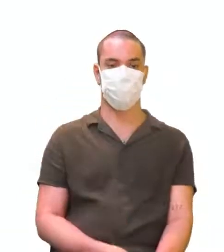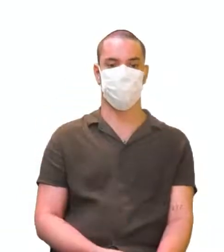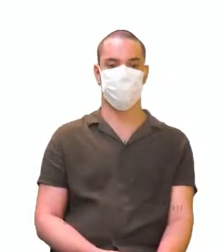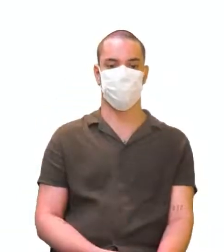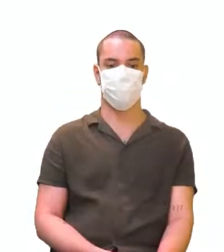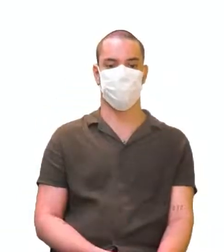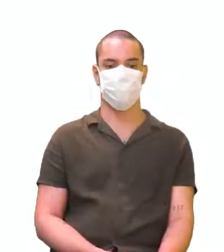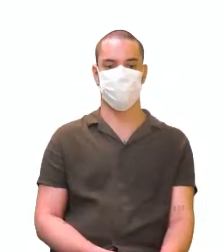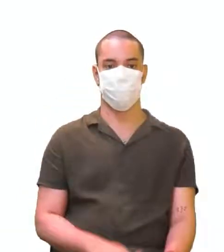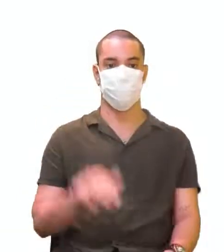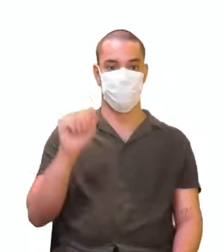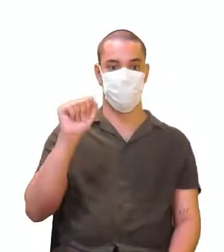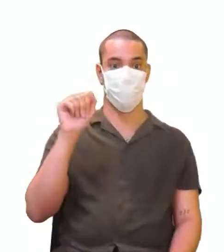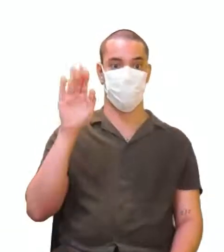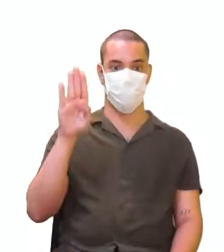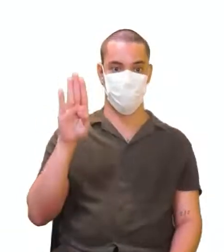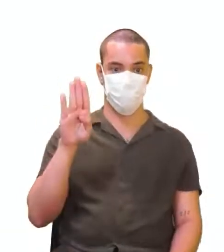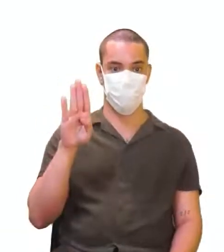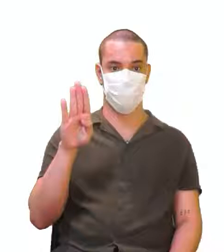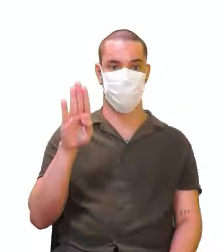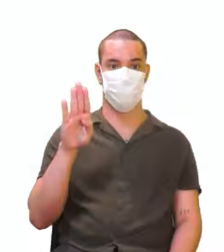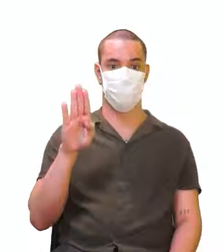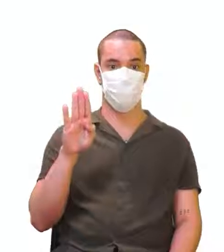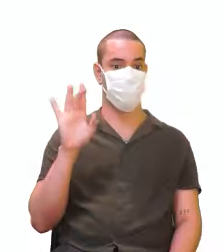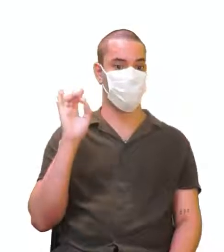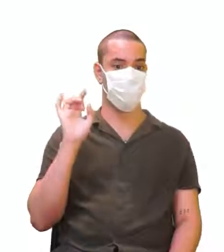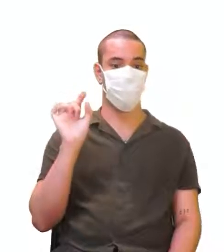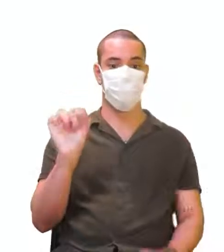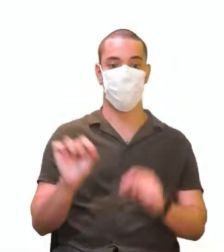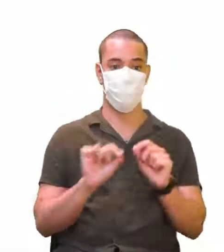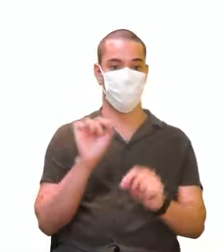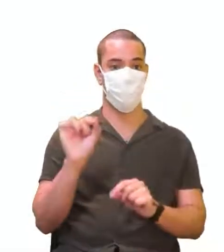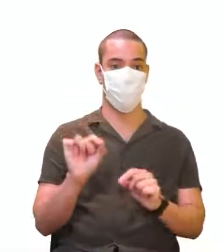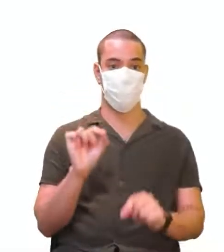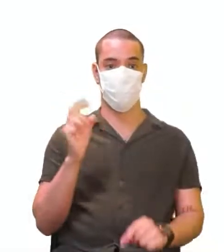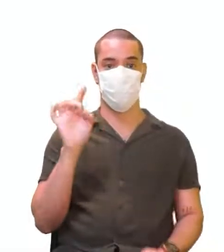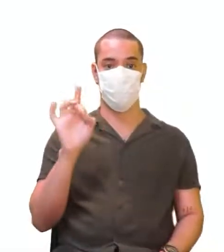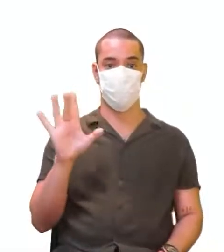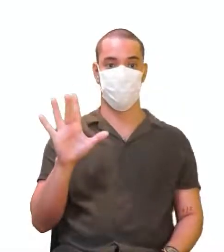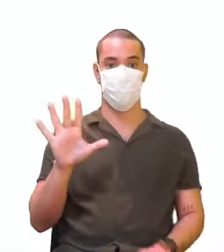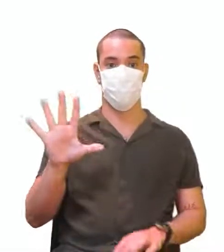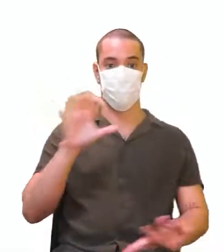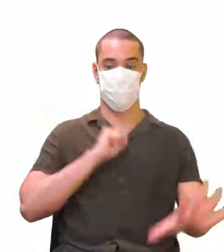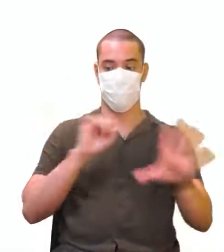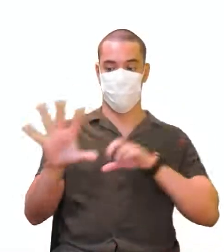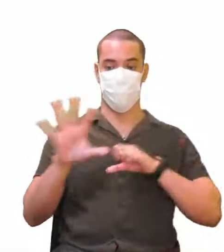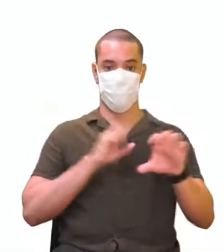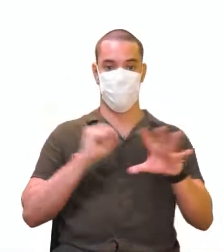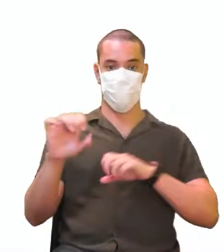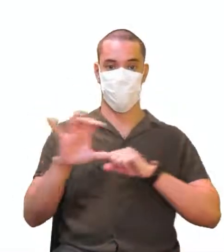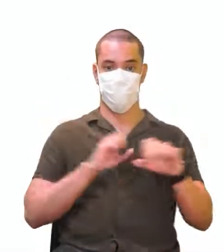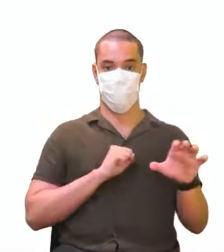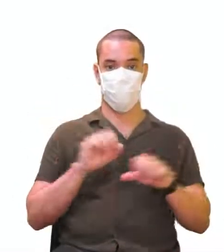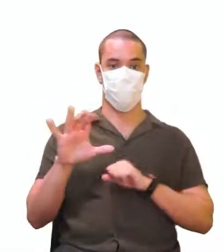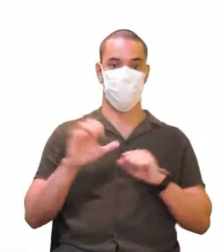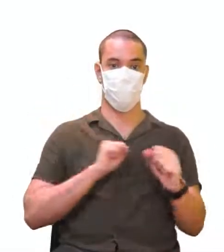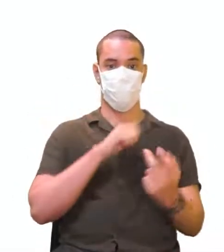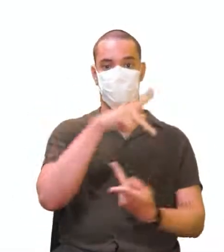AB. O AB, como a setinha está indicando, ela é receptor